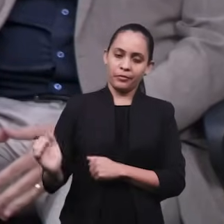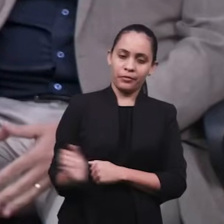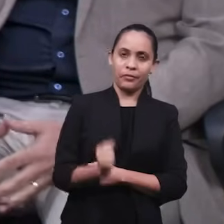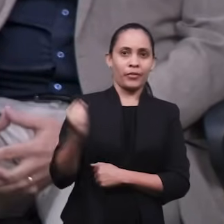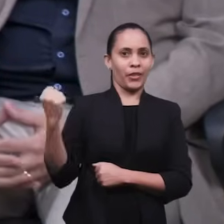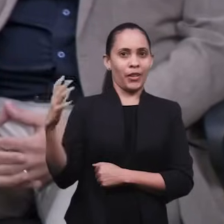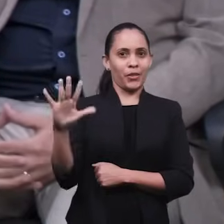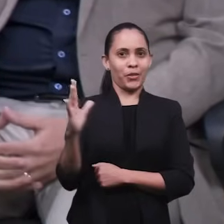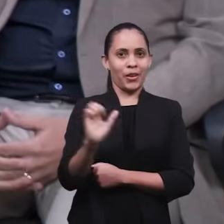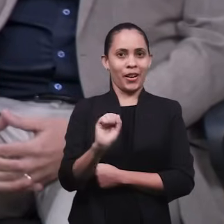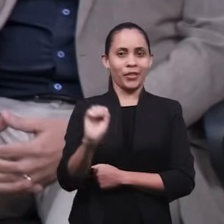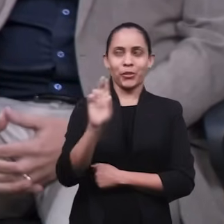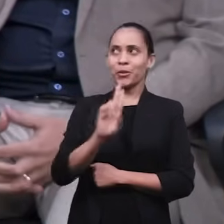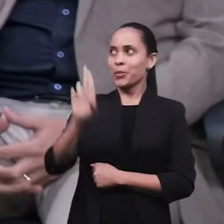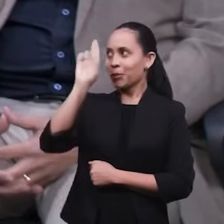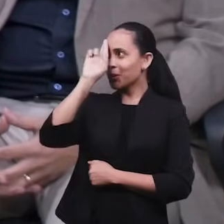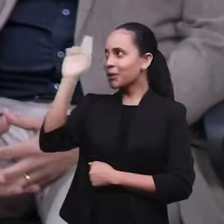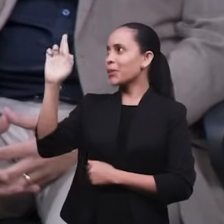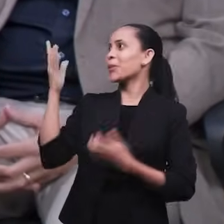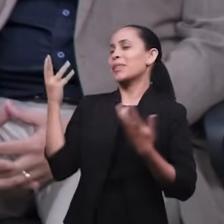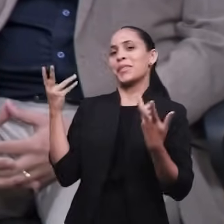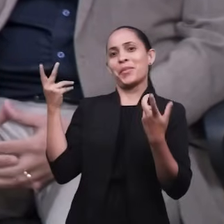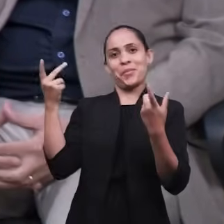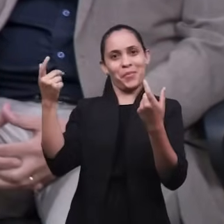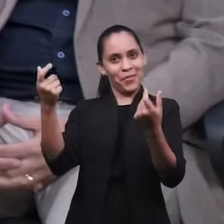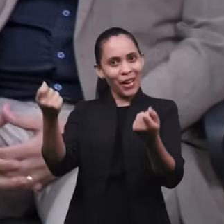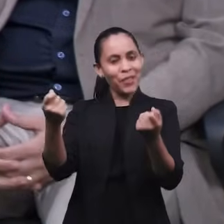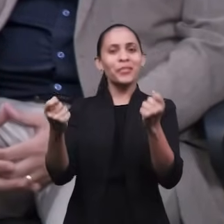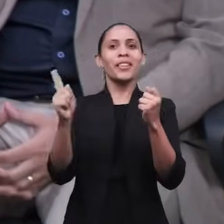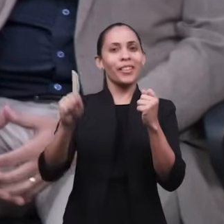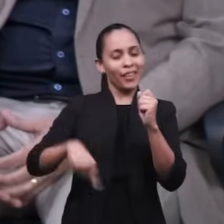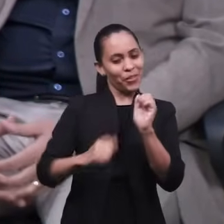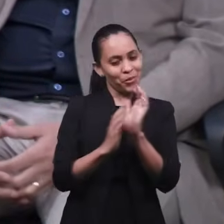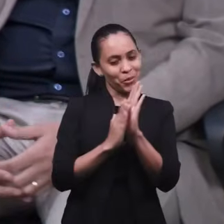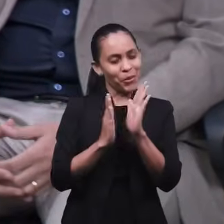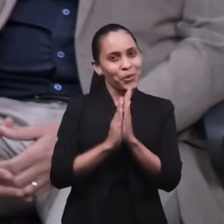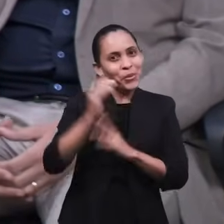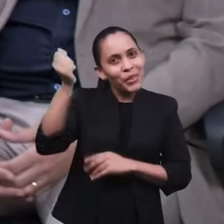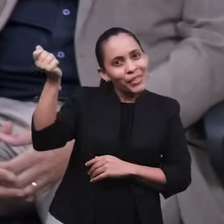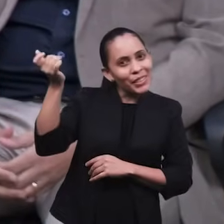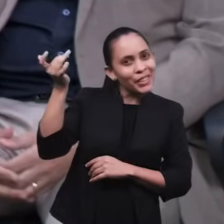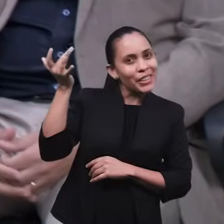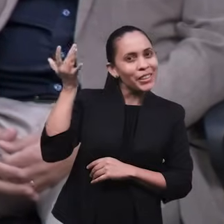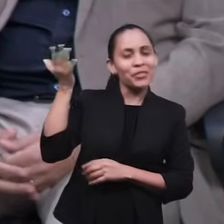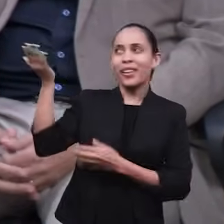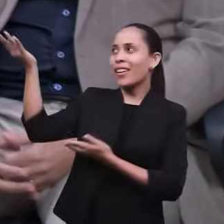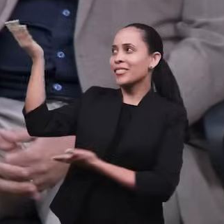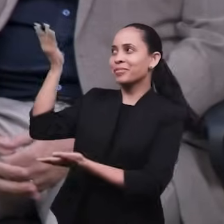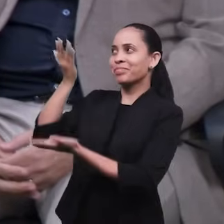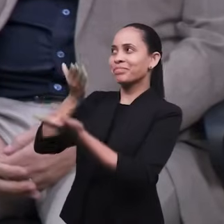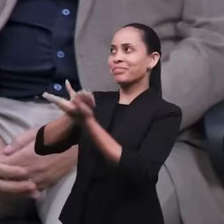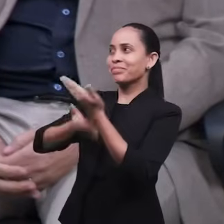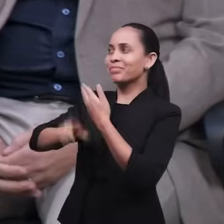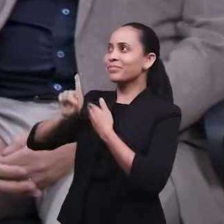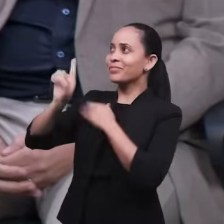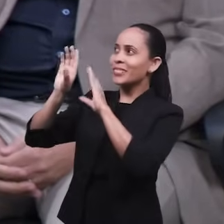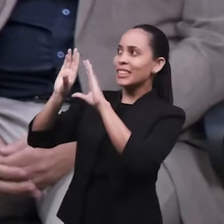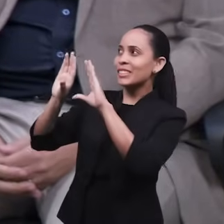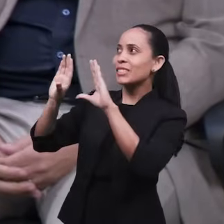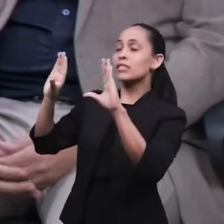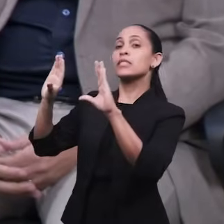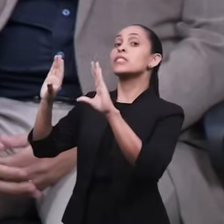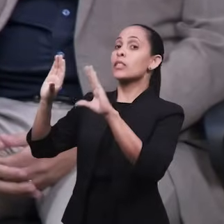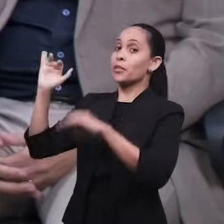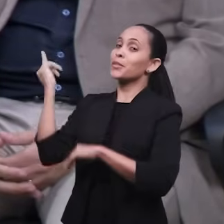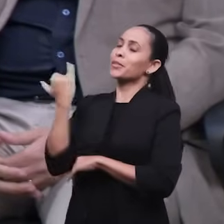Louvado seja o nome do nosso Senhor Jesus. Que maravilha é o louvor revelado, é o louvor que vem da eternidade, o louvor